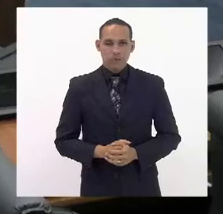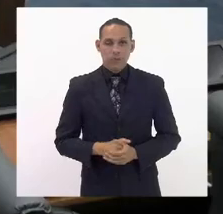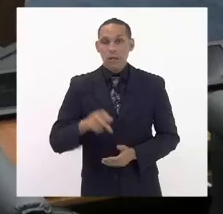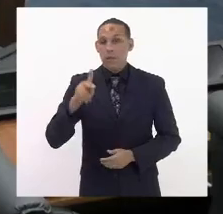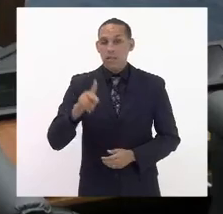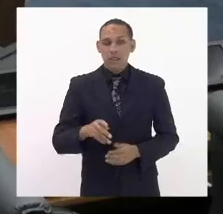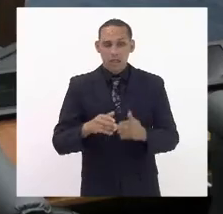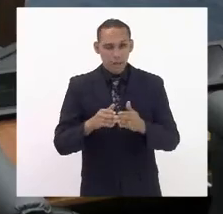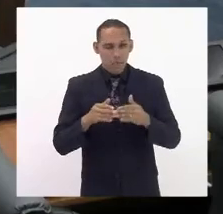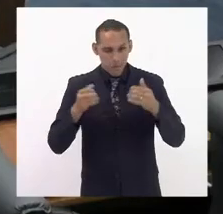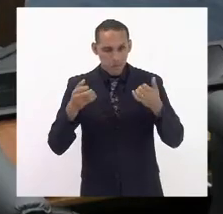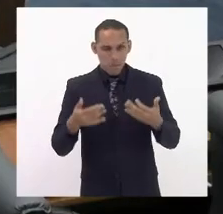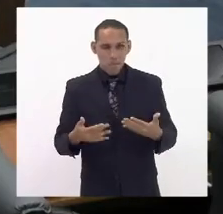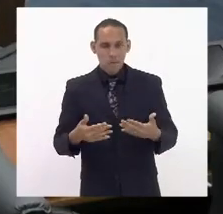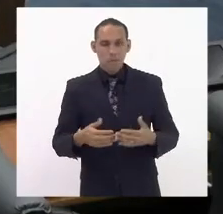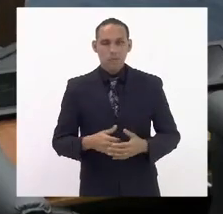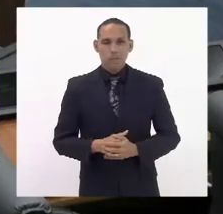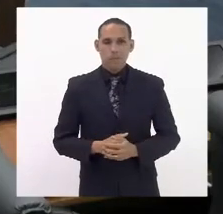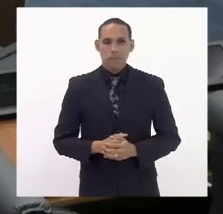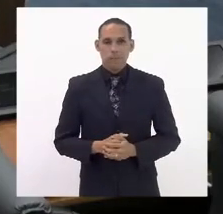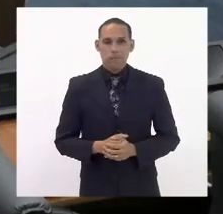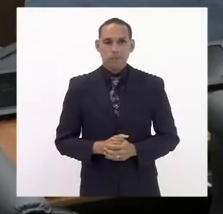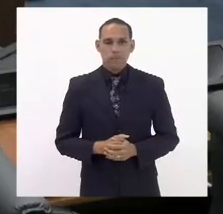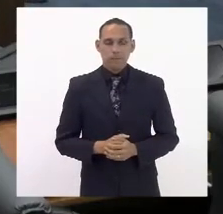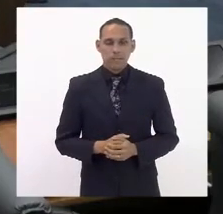Presidente, pela ordem, presidente.